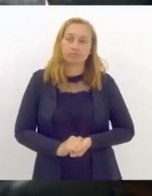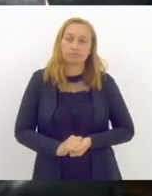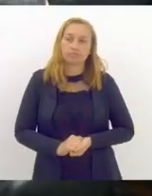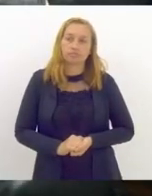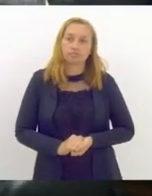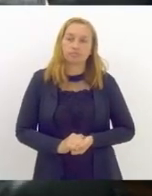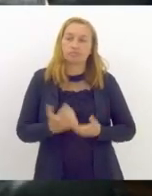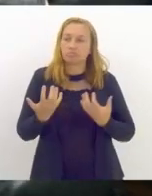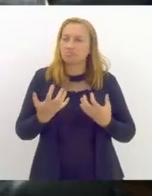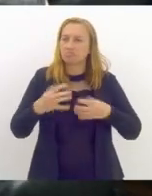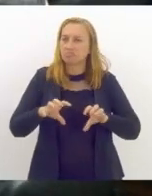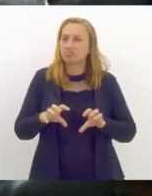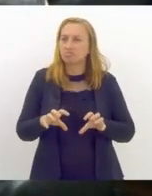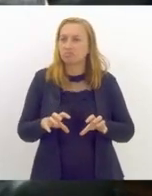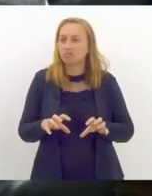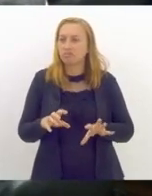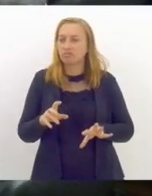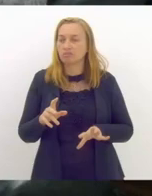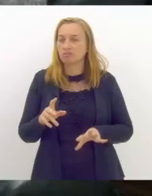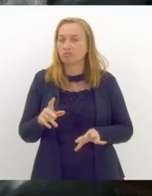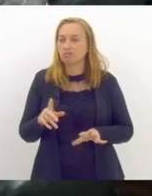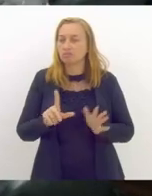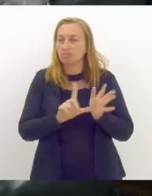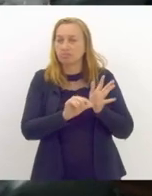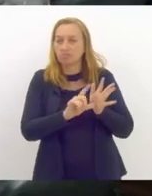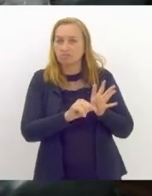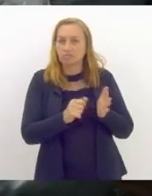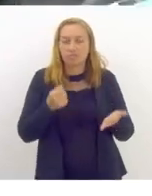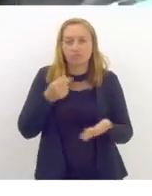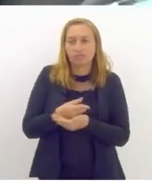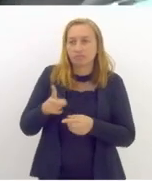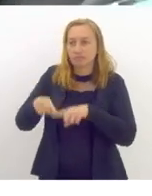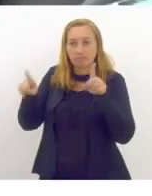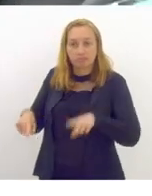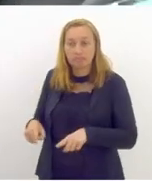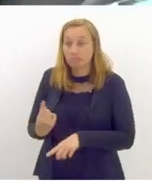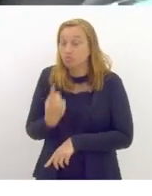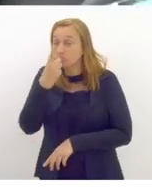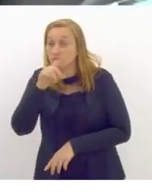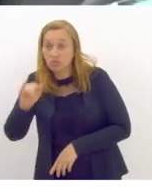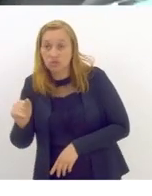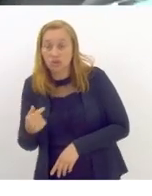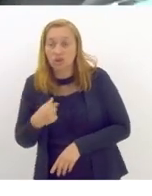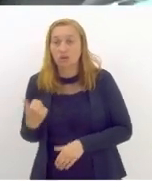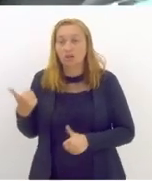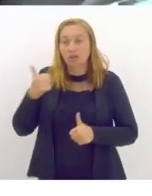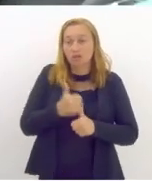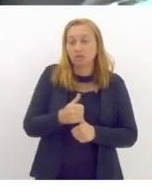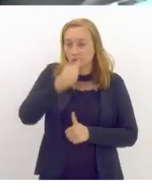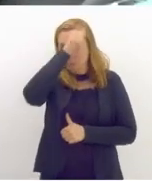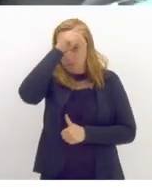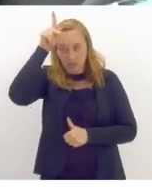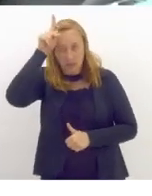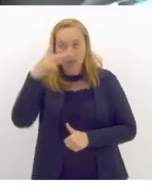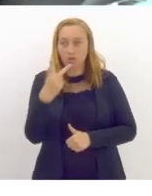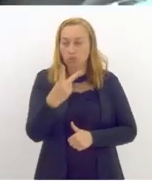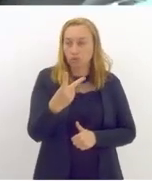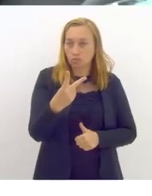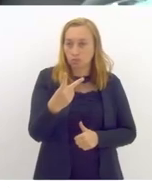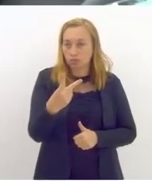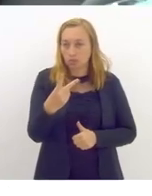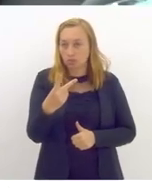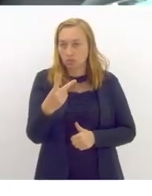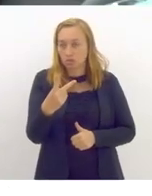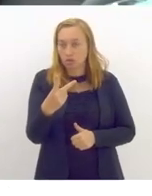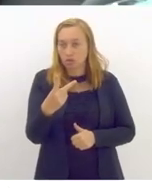eu não quero ter o de sabor de atrasar folha de pagamento um dia sequer eu assumir a prefeitura com duas folhas e meia em